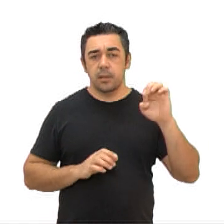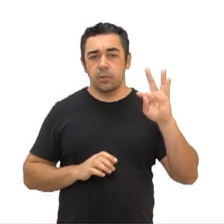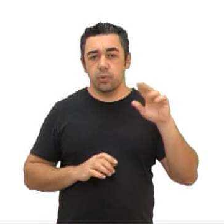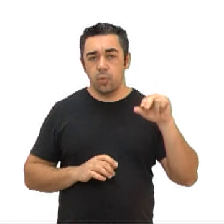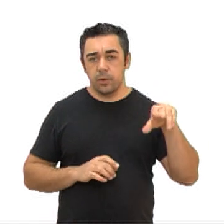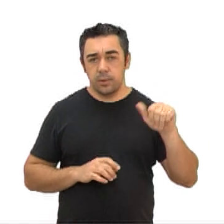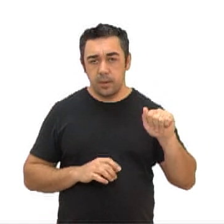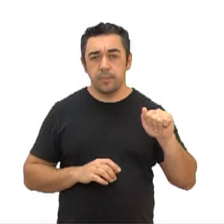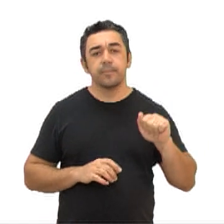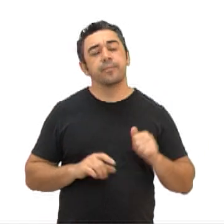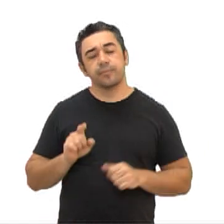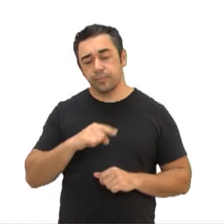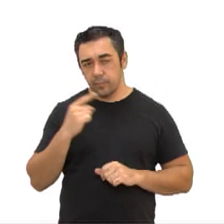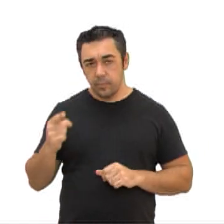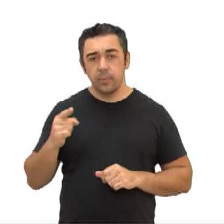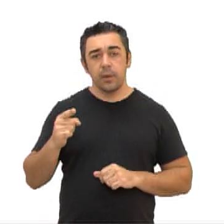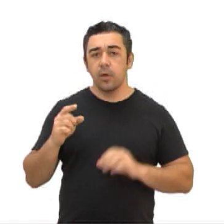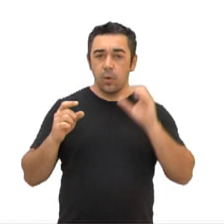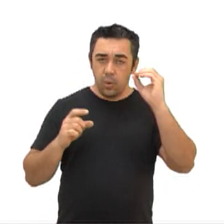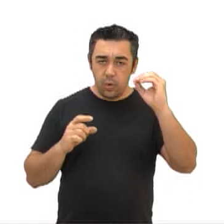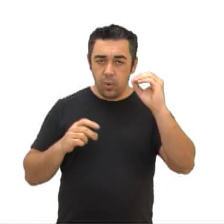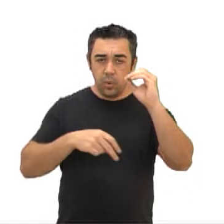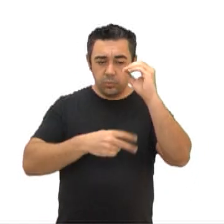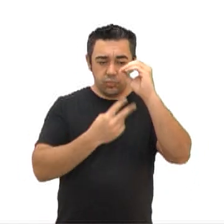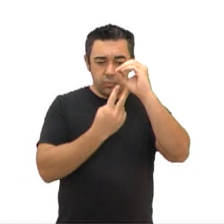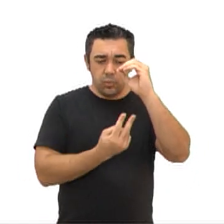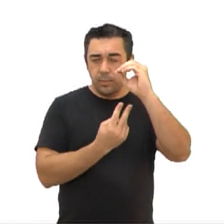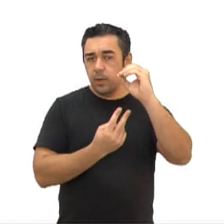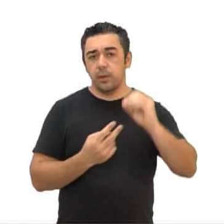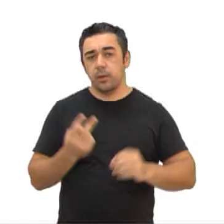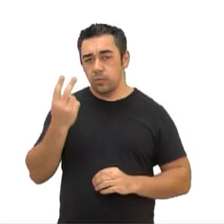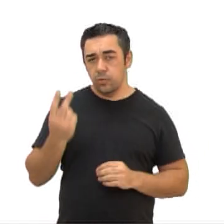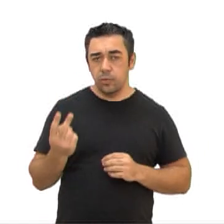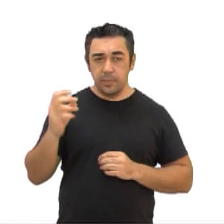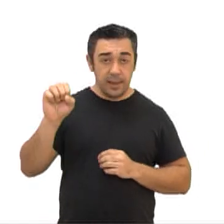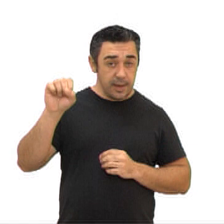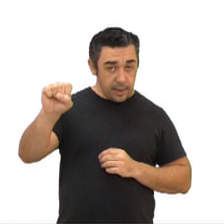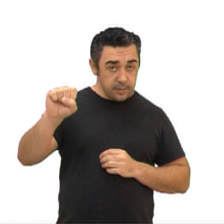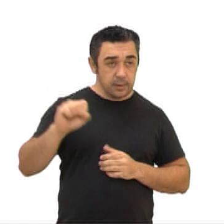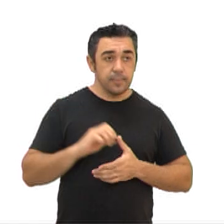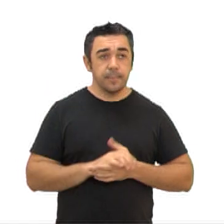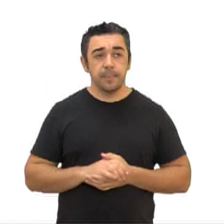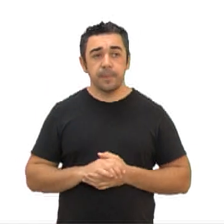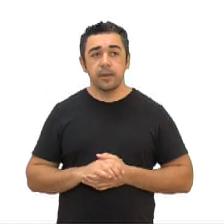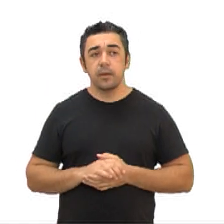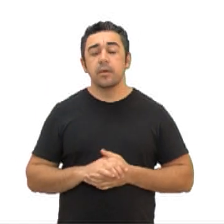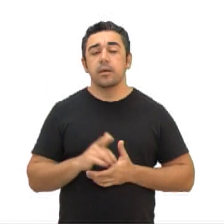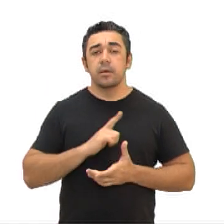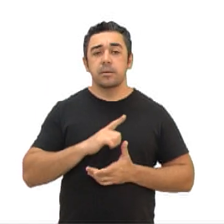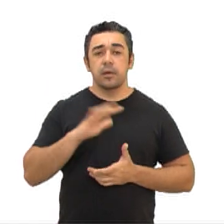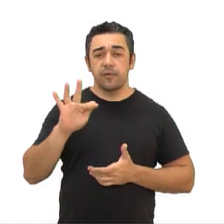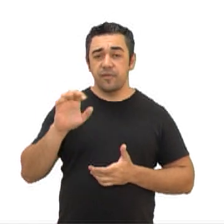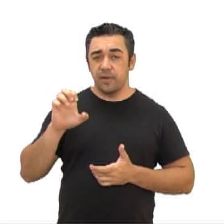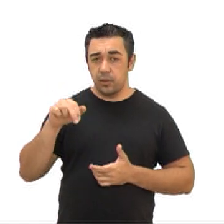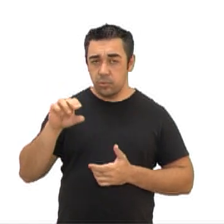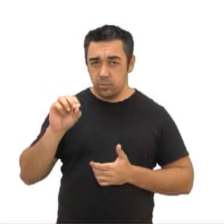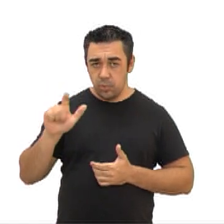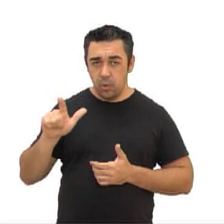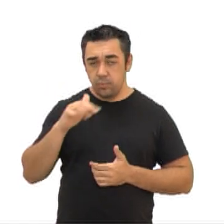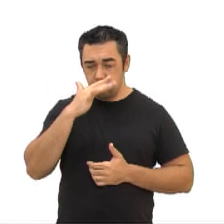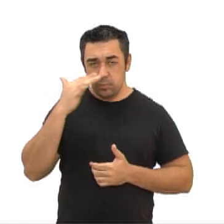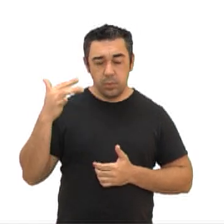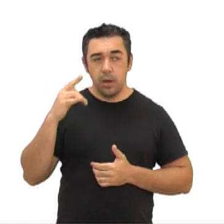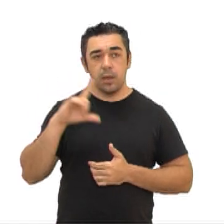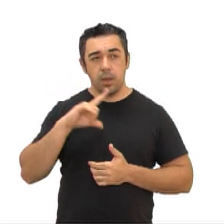Cetona, tiocetona, ao invés da minha dupla O, é uma dupla S. O fenol, que é o